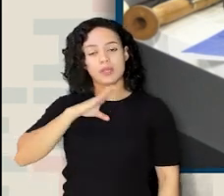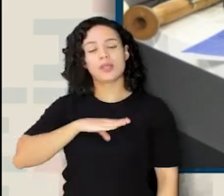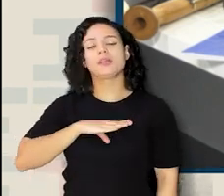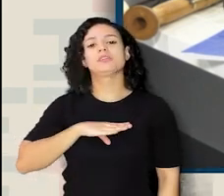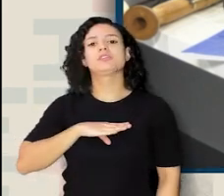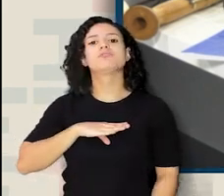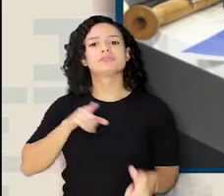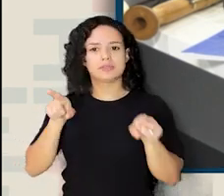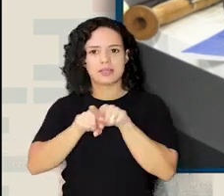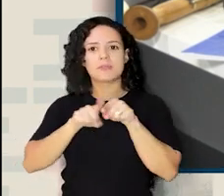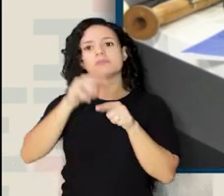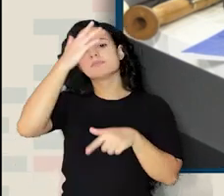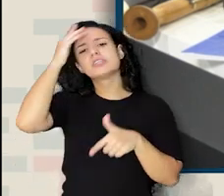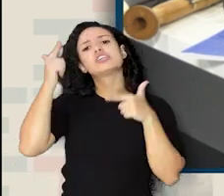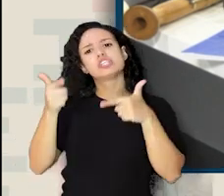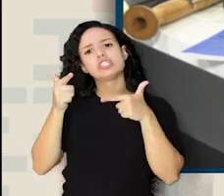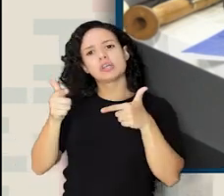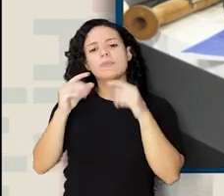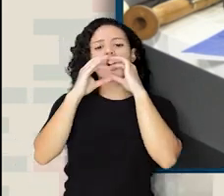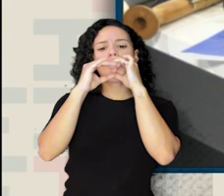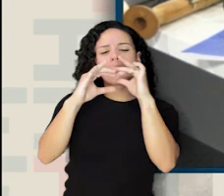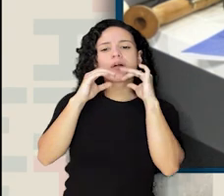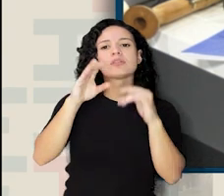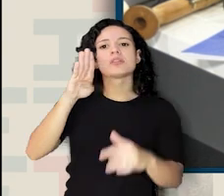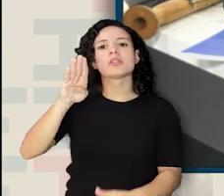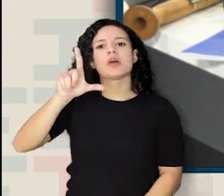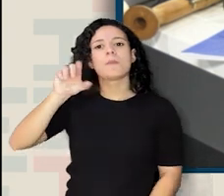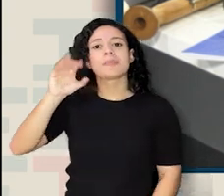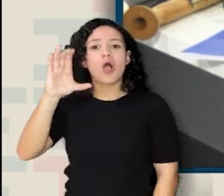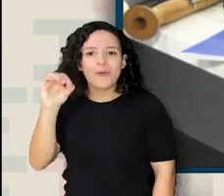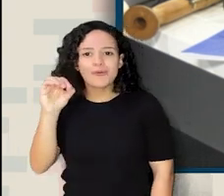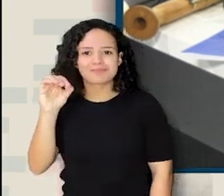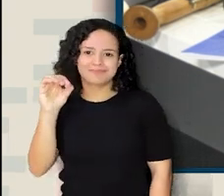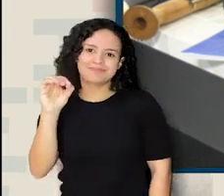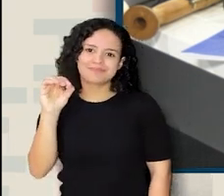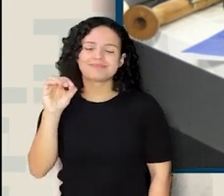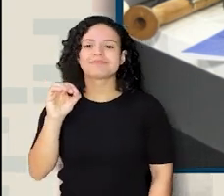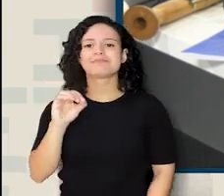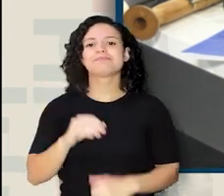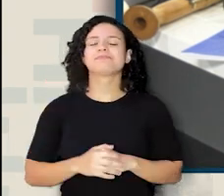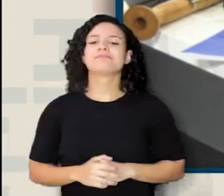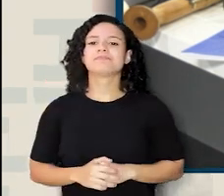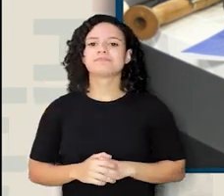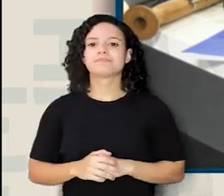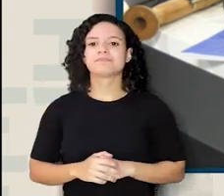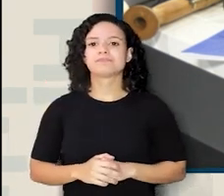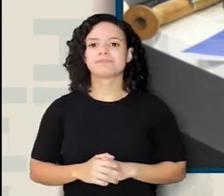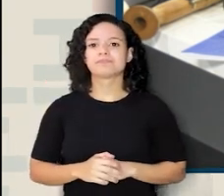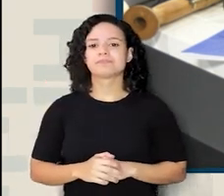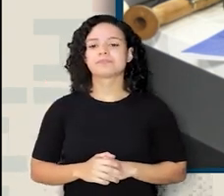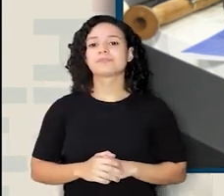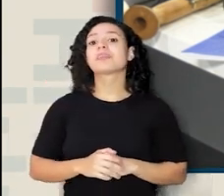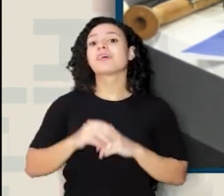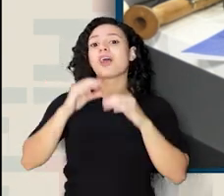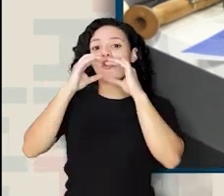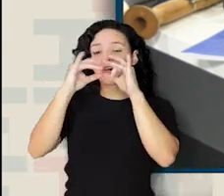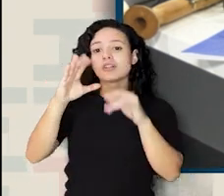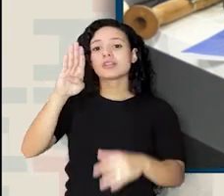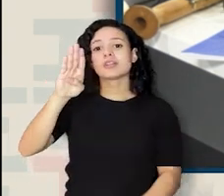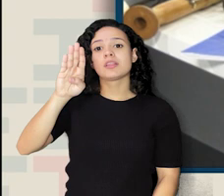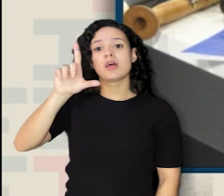bloco. Inclusive, em português, também tem gente que chama flauta bloco, né? Flauta bloque,